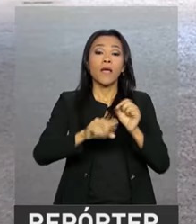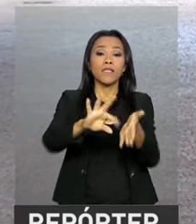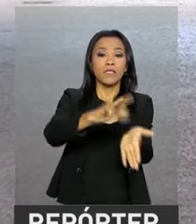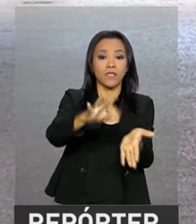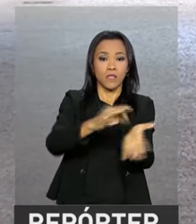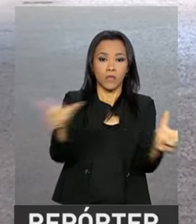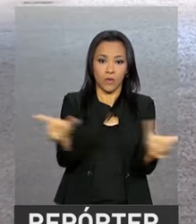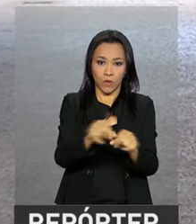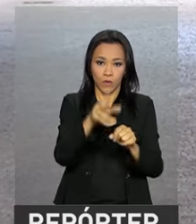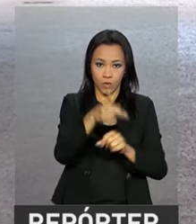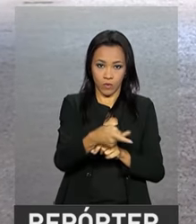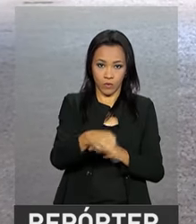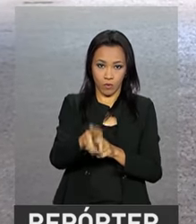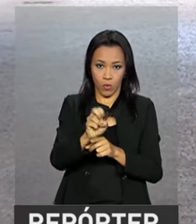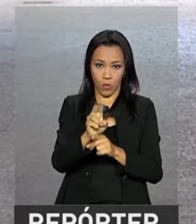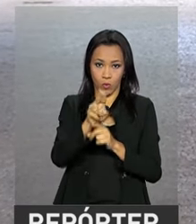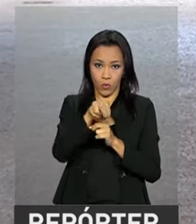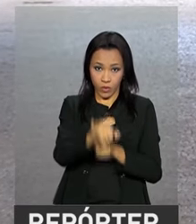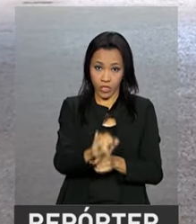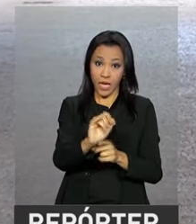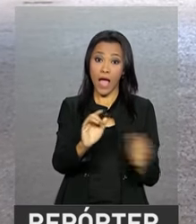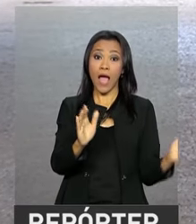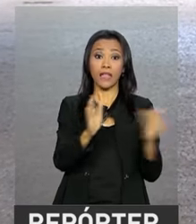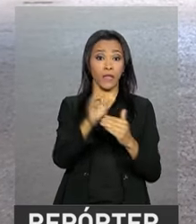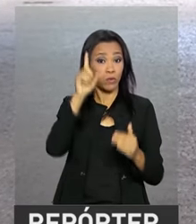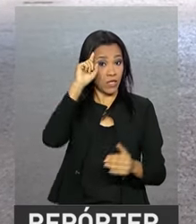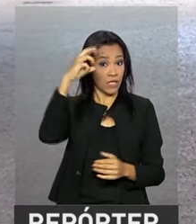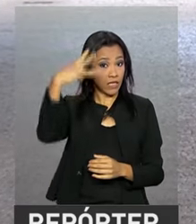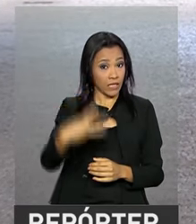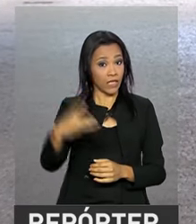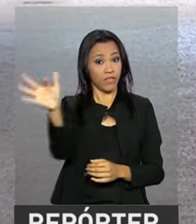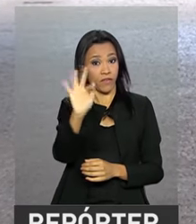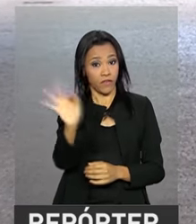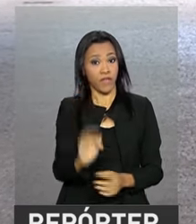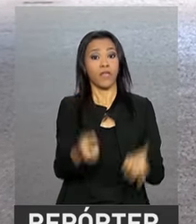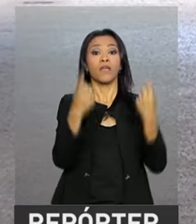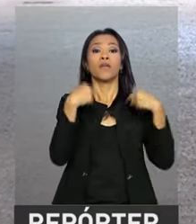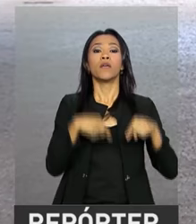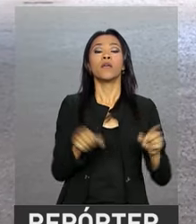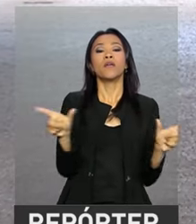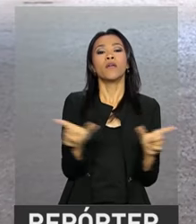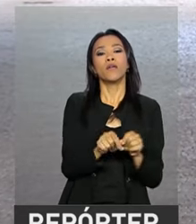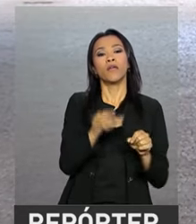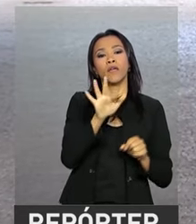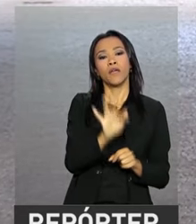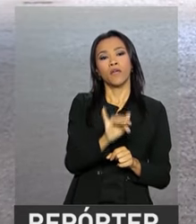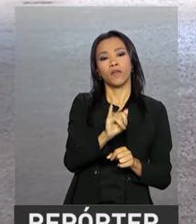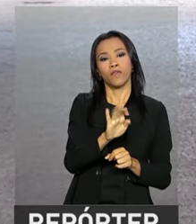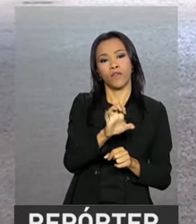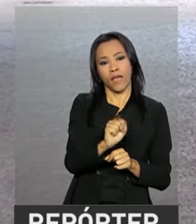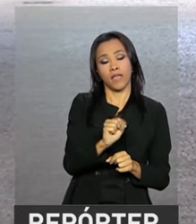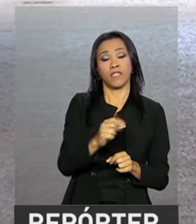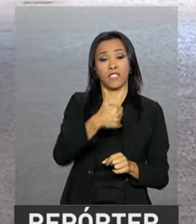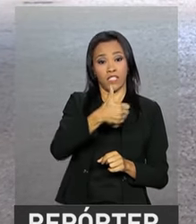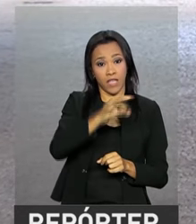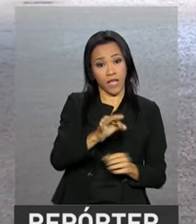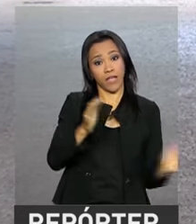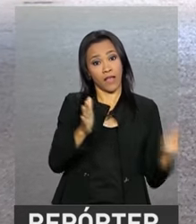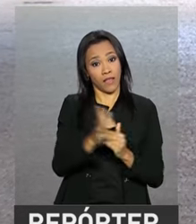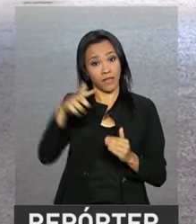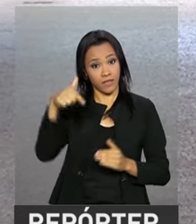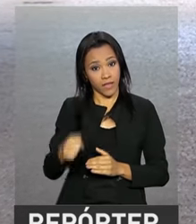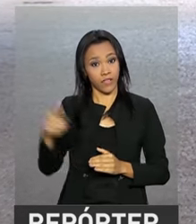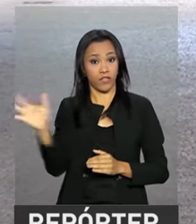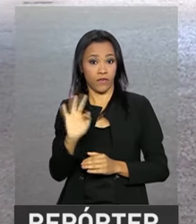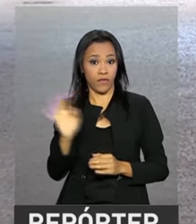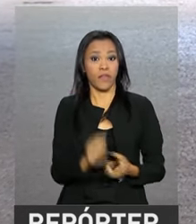3 de fevereiro, então a próxima sexta-feira, e as do FIES vão de 7 a 10 de fevereiro e o SISU já